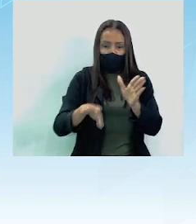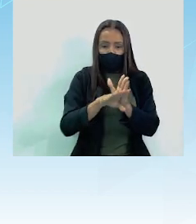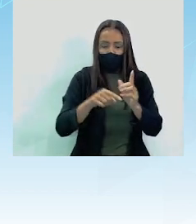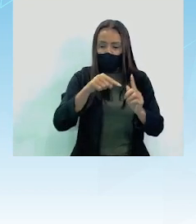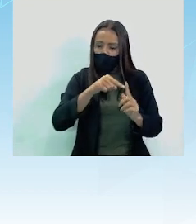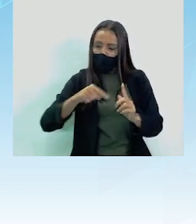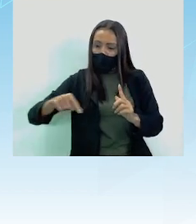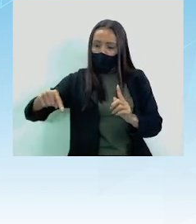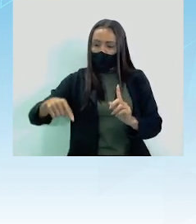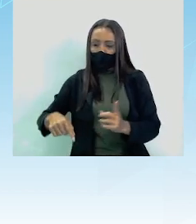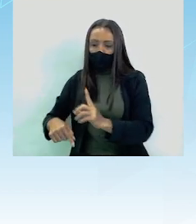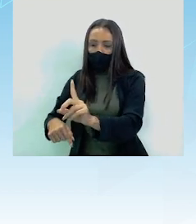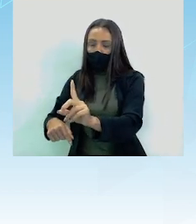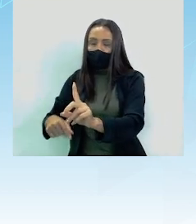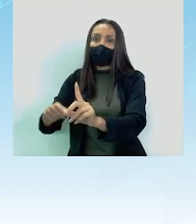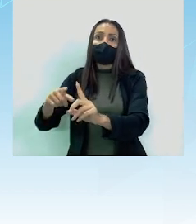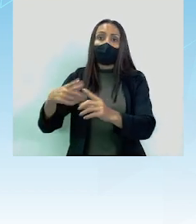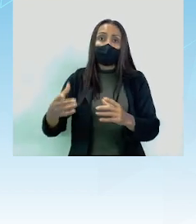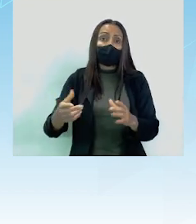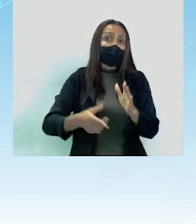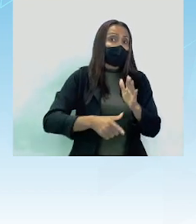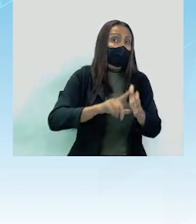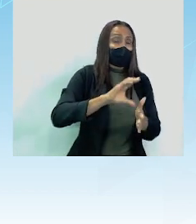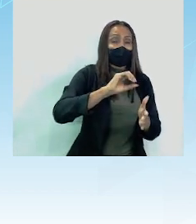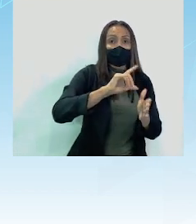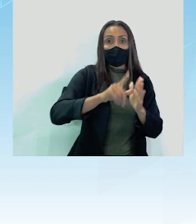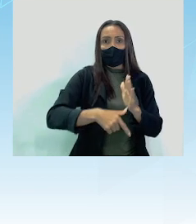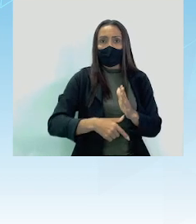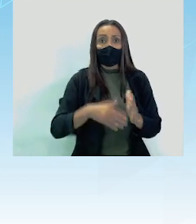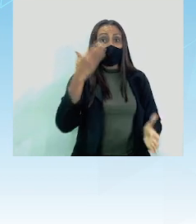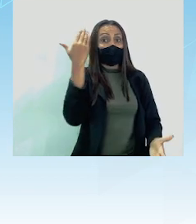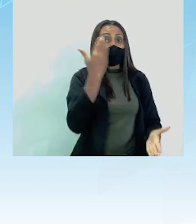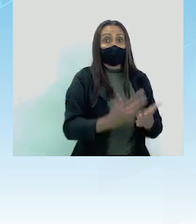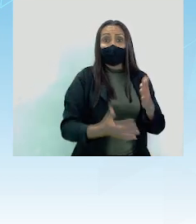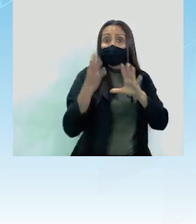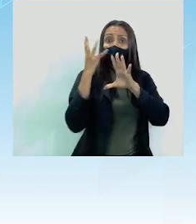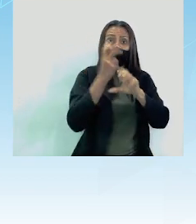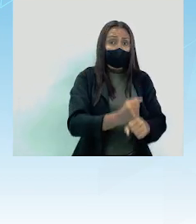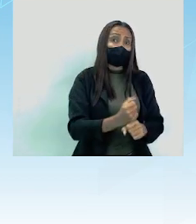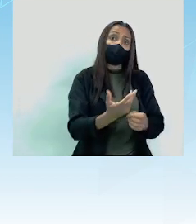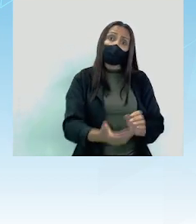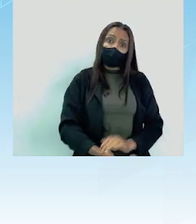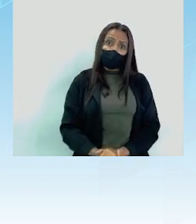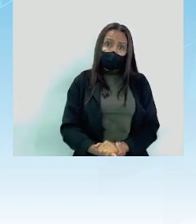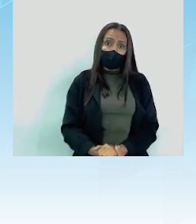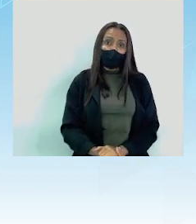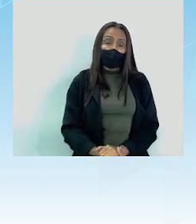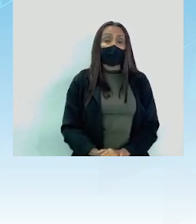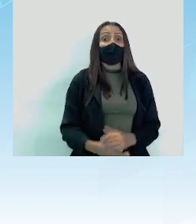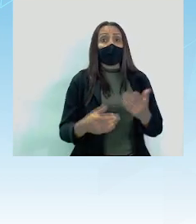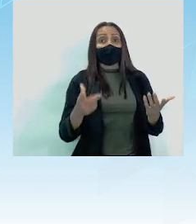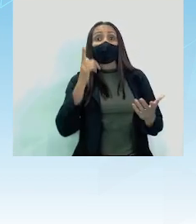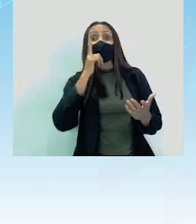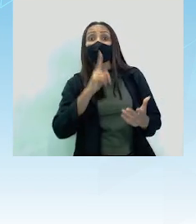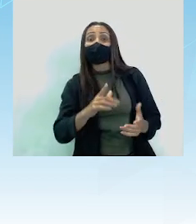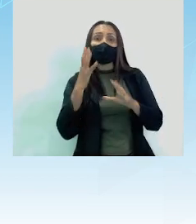21 segundos. Se eu passar antes ou depois, eu perco o ponto, eu sou penalizado, né? A gente ganha ponto se